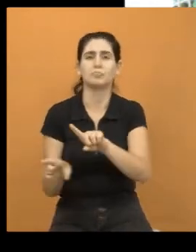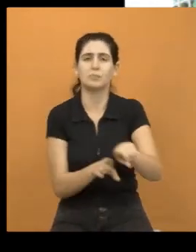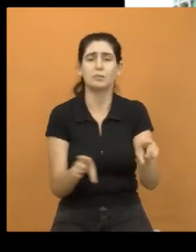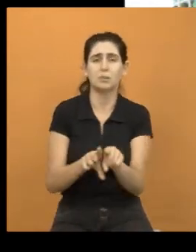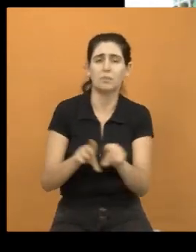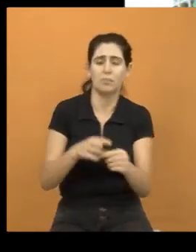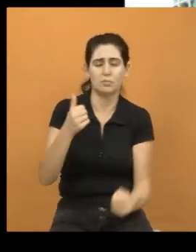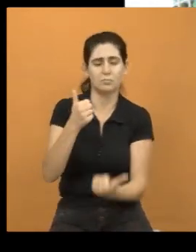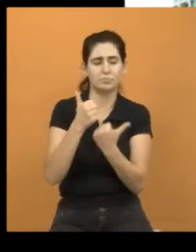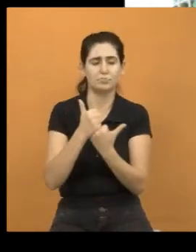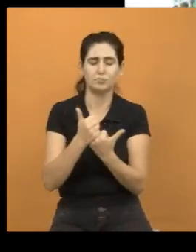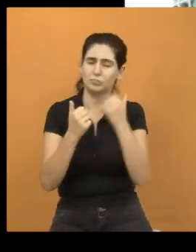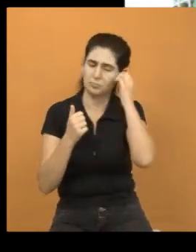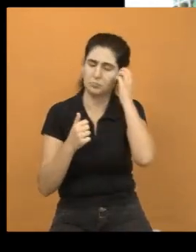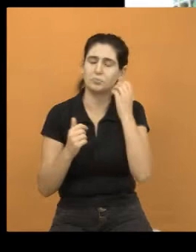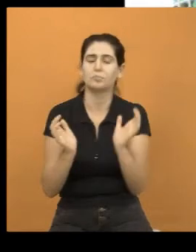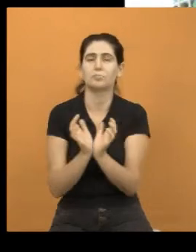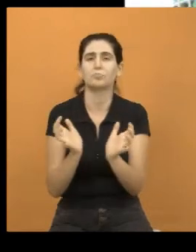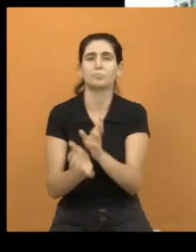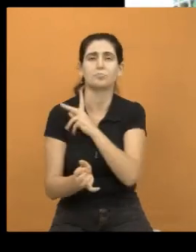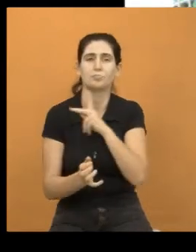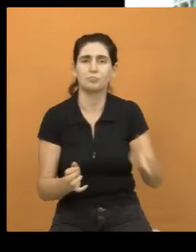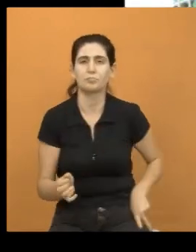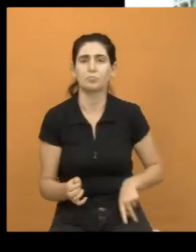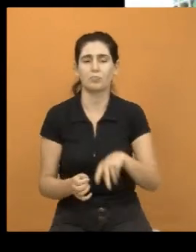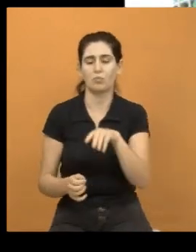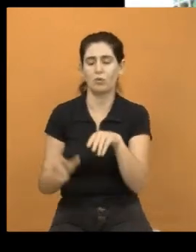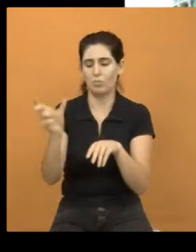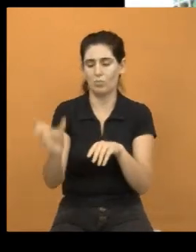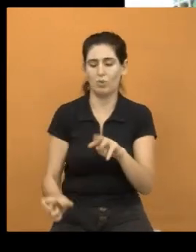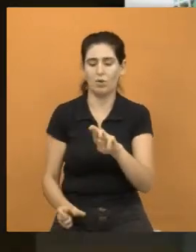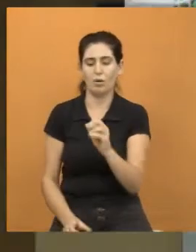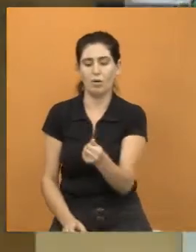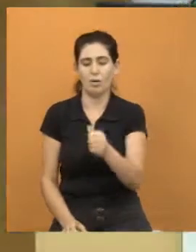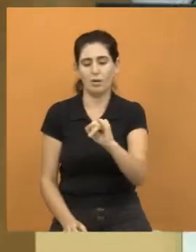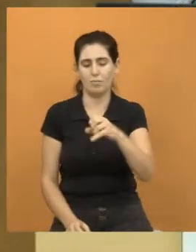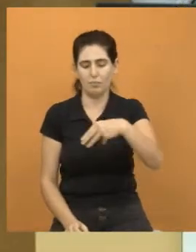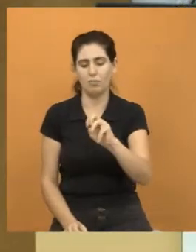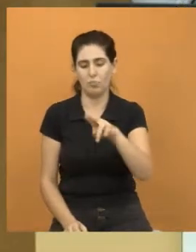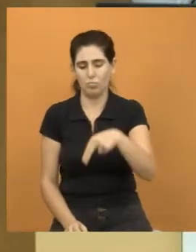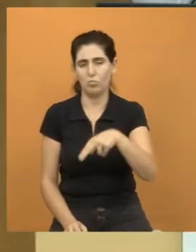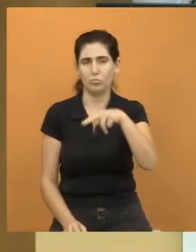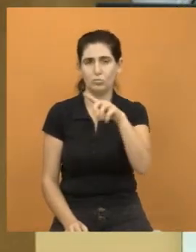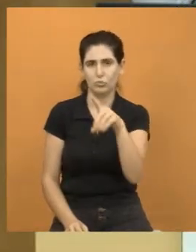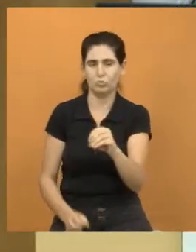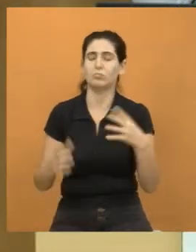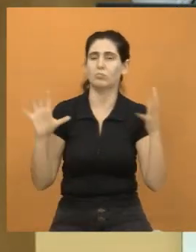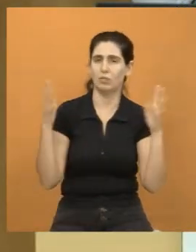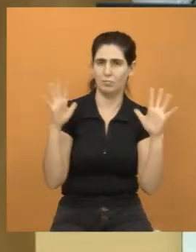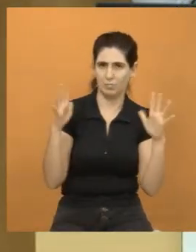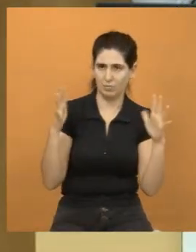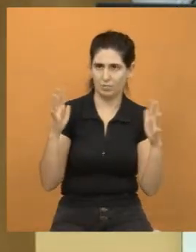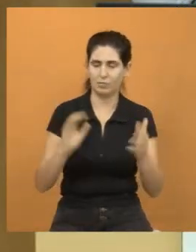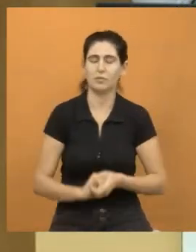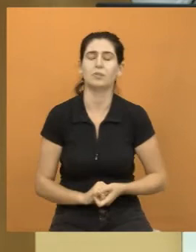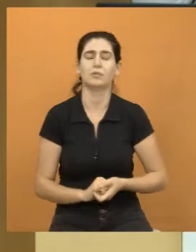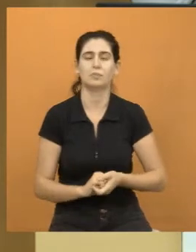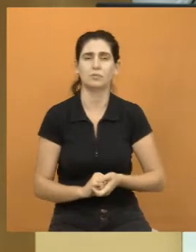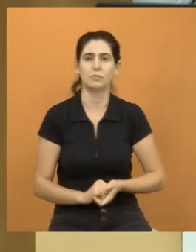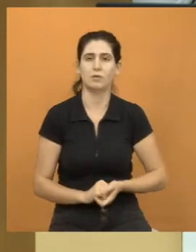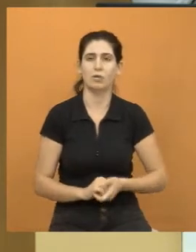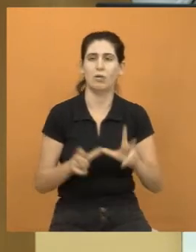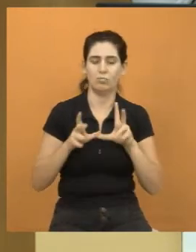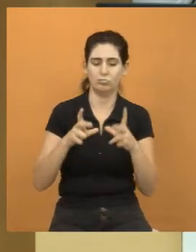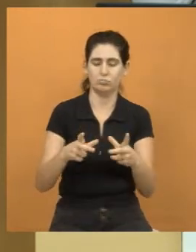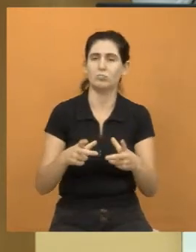presidente do Jardim Alvorada, o Bonfim, o Raimundo Bonfim. Então, está aqui o nosso parabéns, e eu acho que a casa aqui está aberta